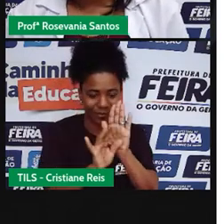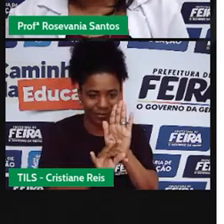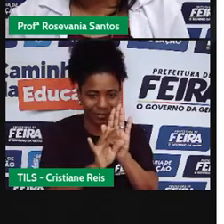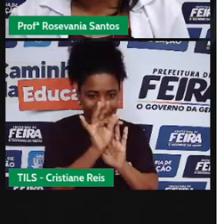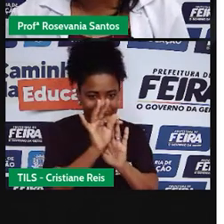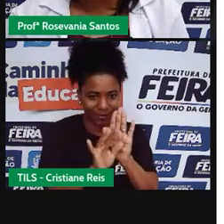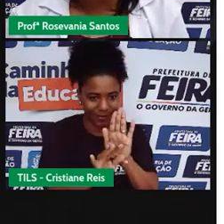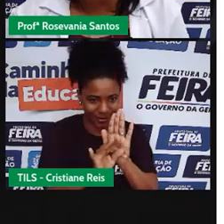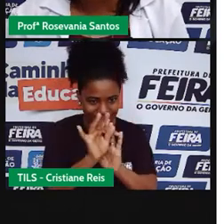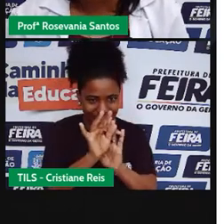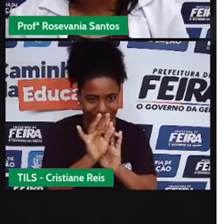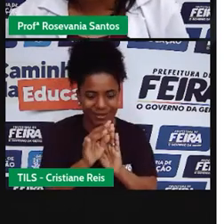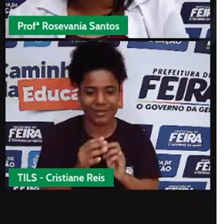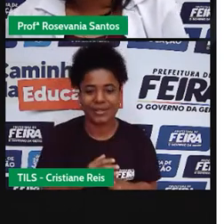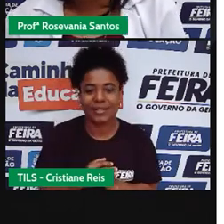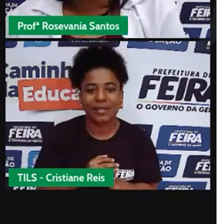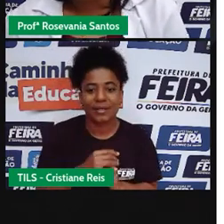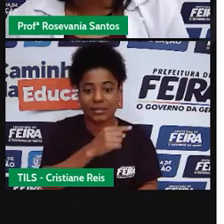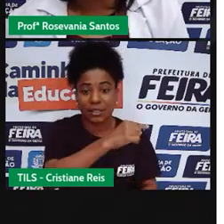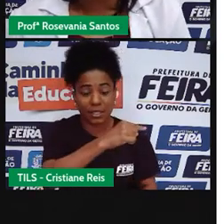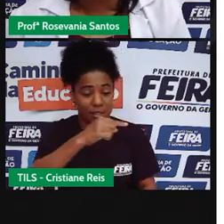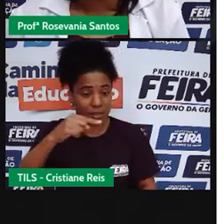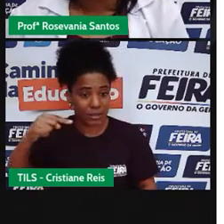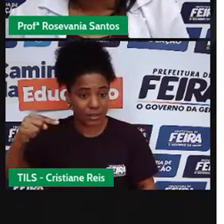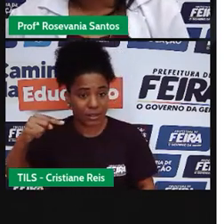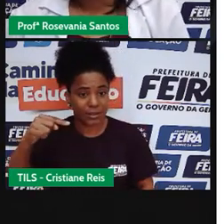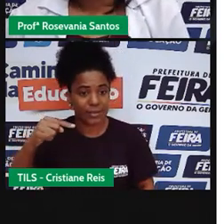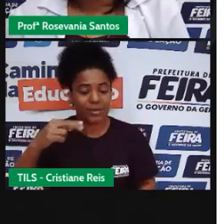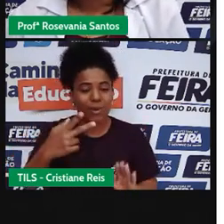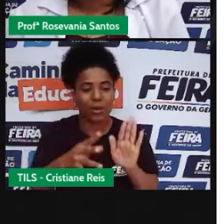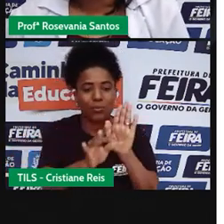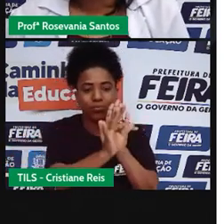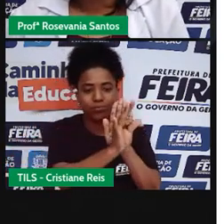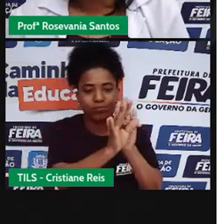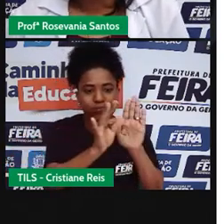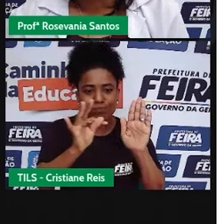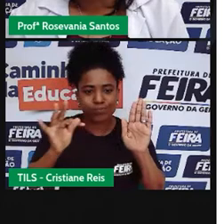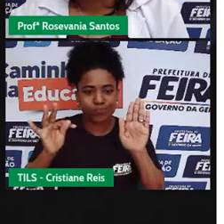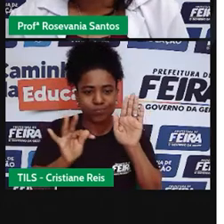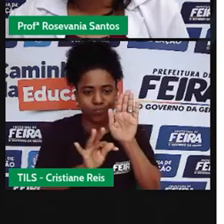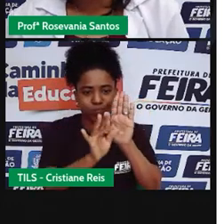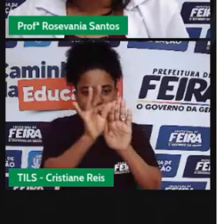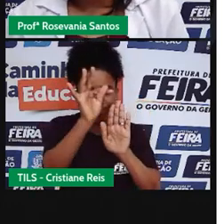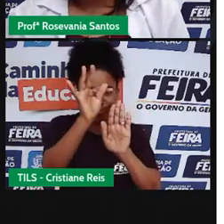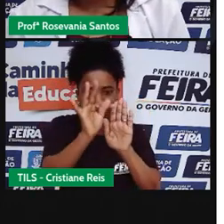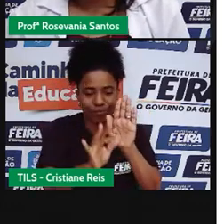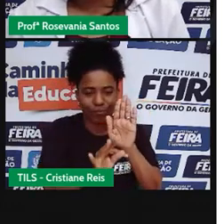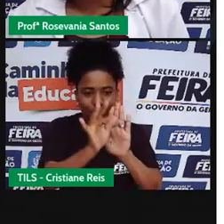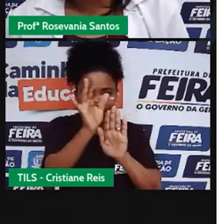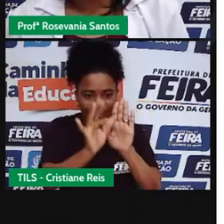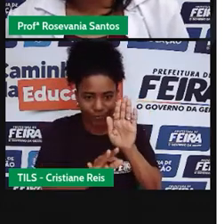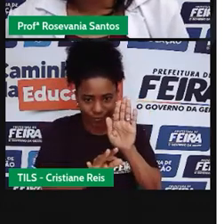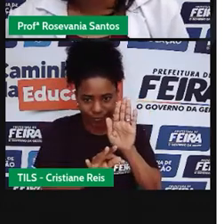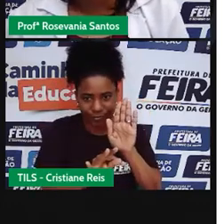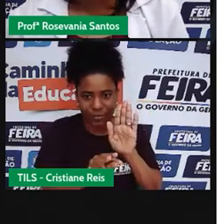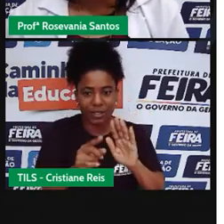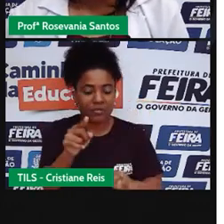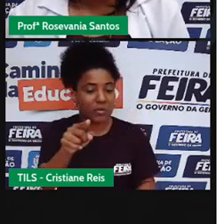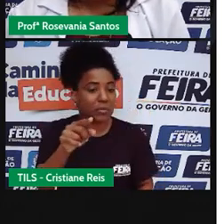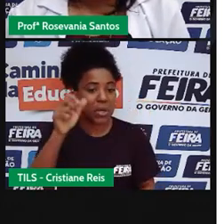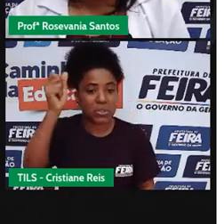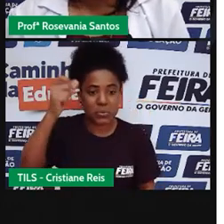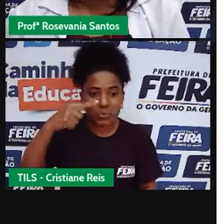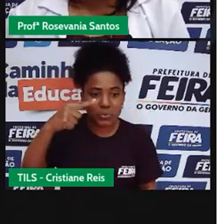tenho, né, uma linha aqui representando as temperaturas de um lado e tem aqui outro, né, representando a quantidade de